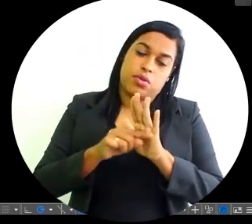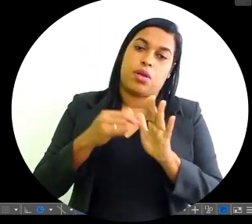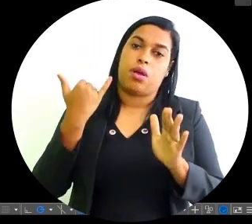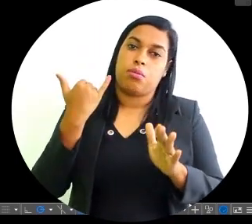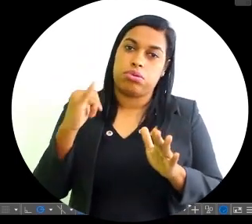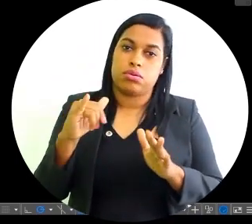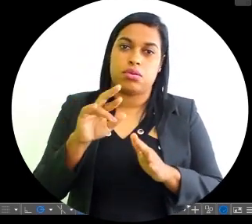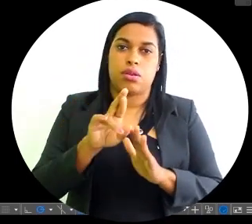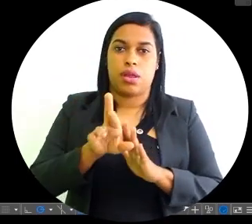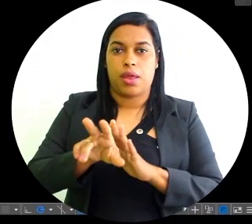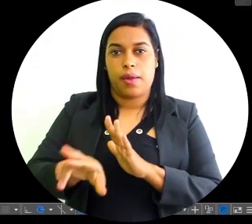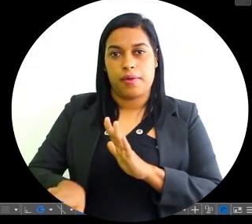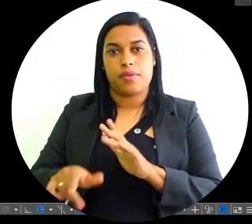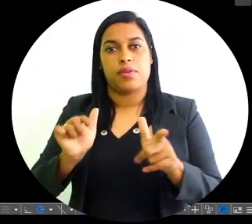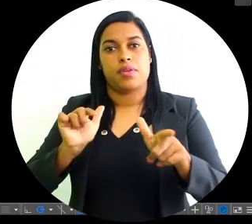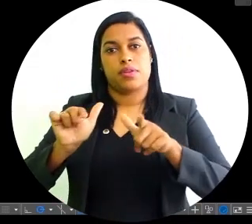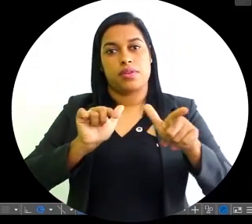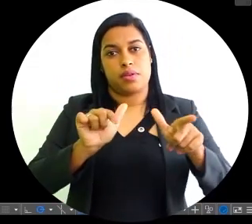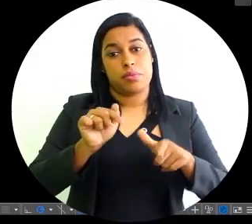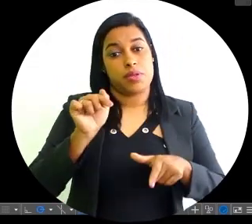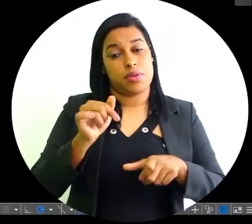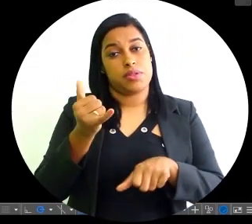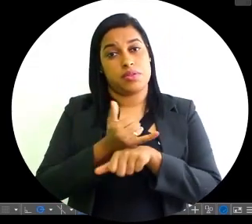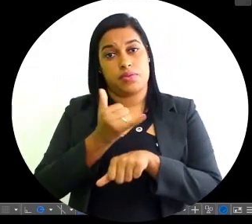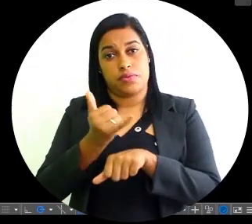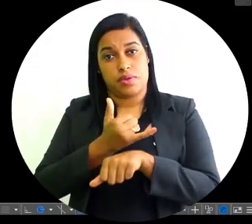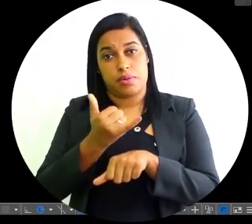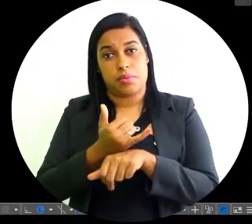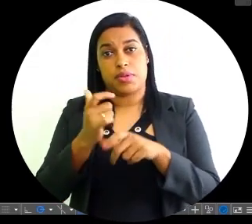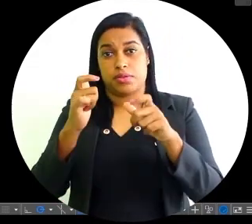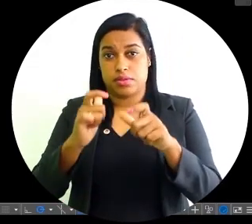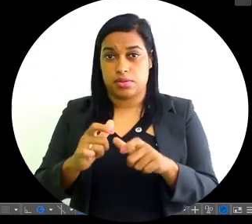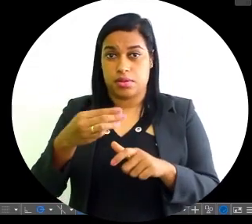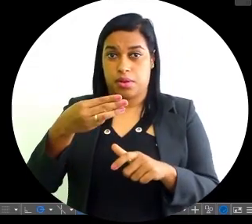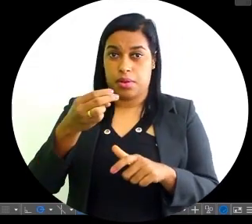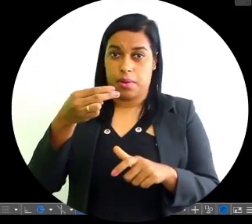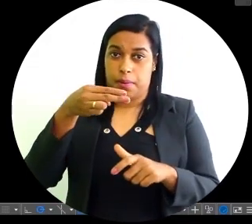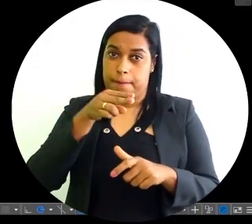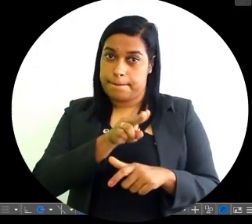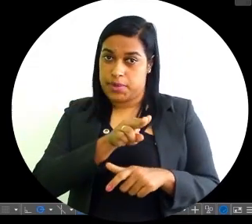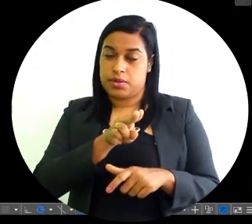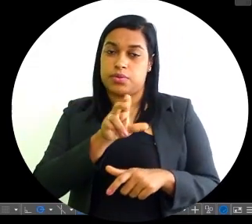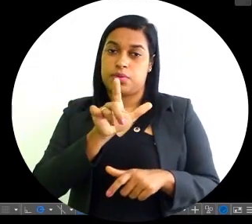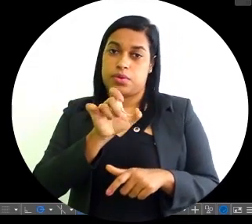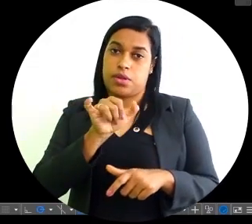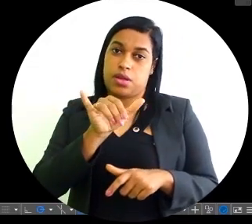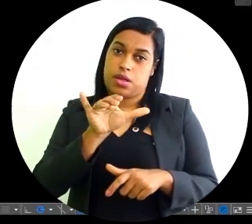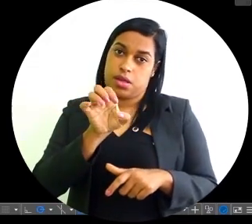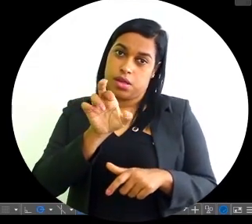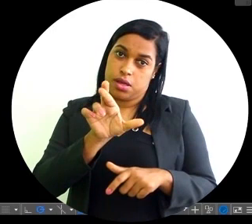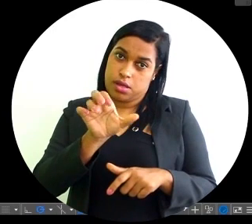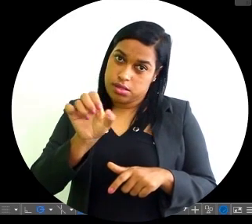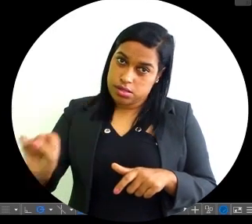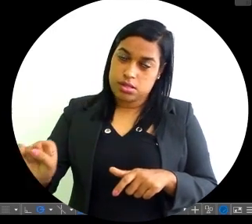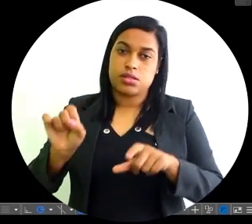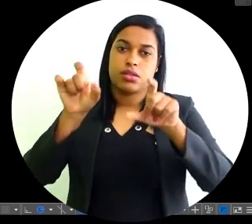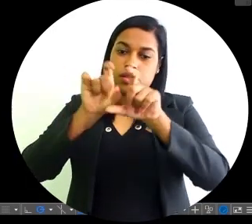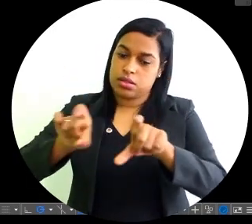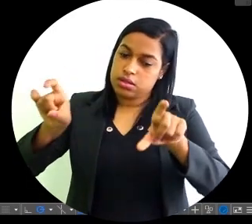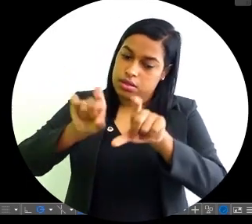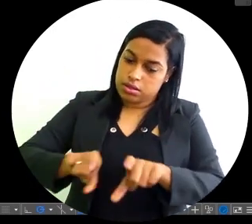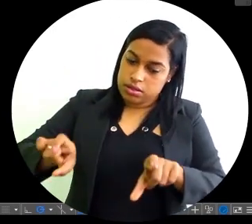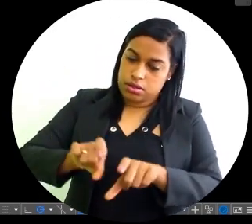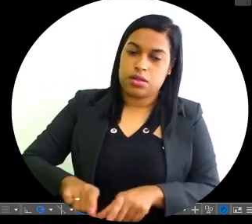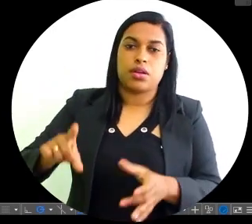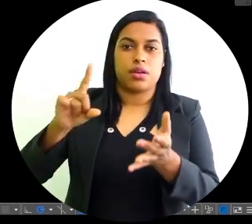diante. Então a gente vai trabalhar com essa ferramenta, ela se localiza aqui no menu Layers, né, que são camadas, e a gente vai